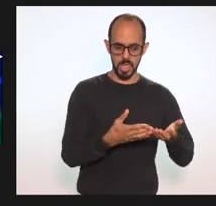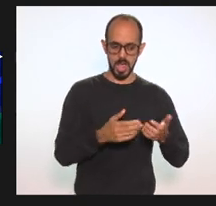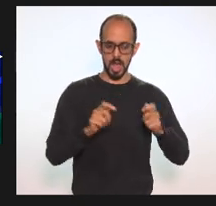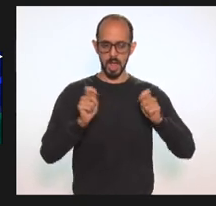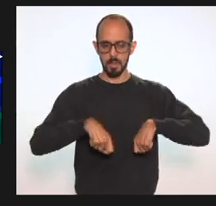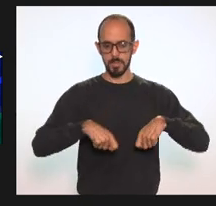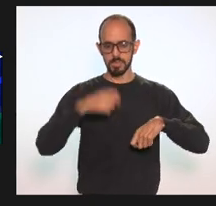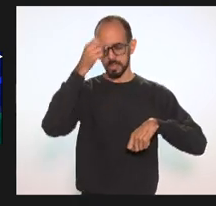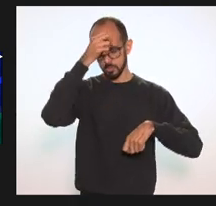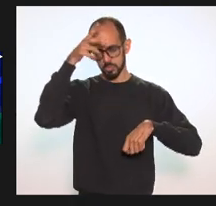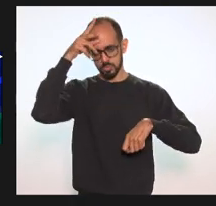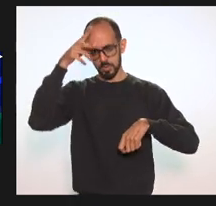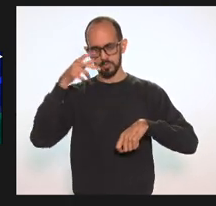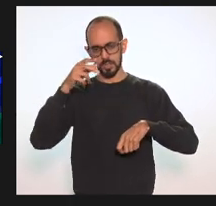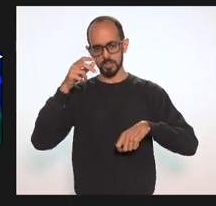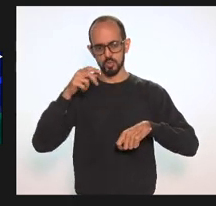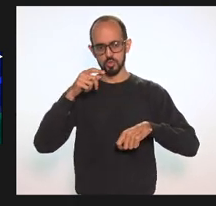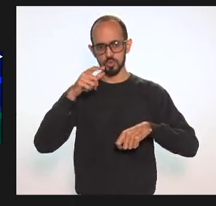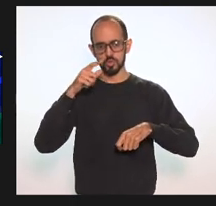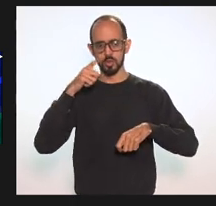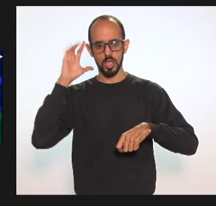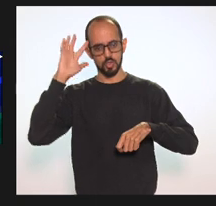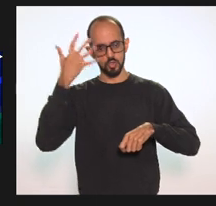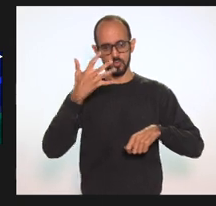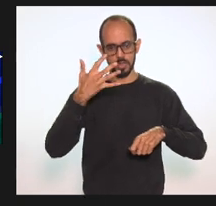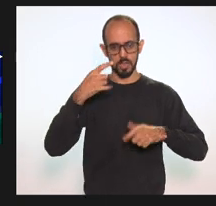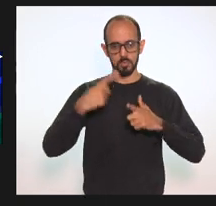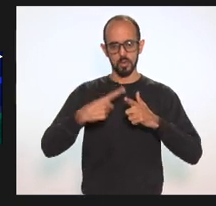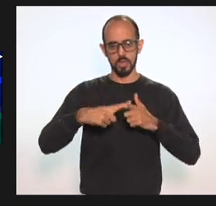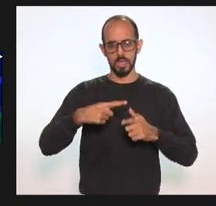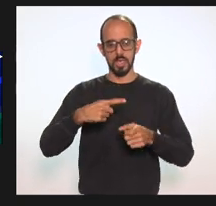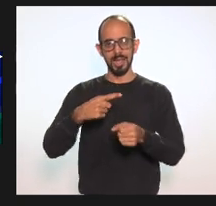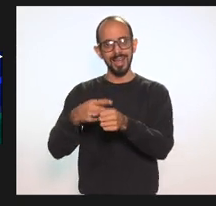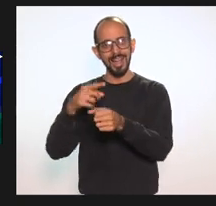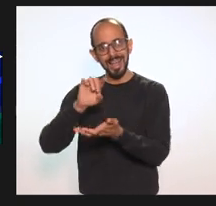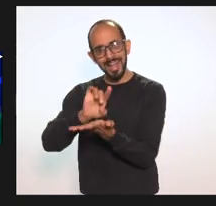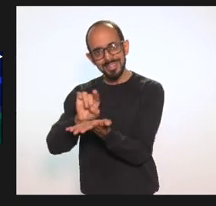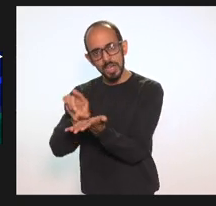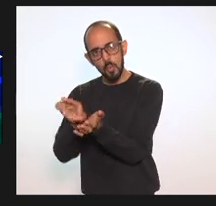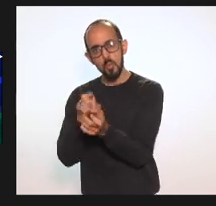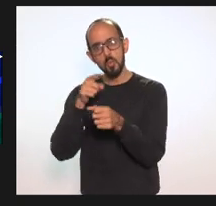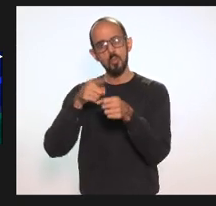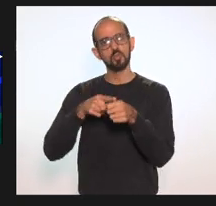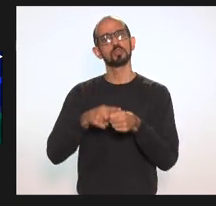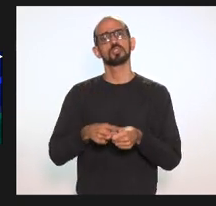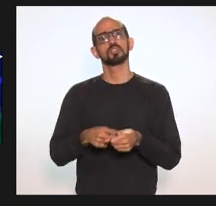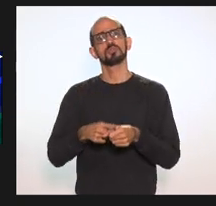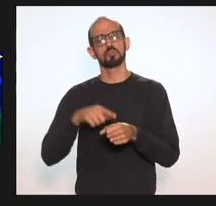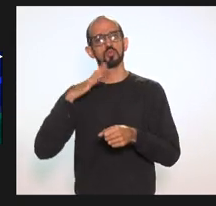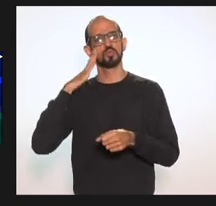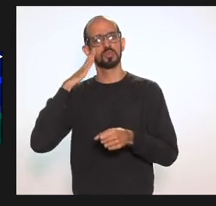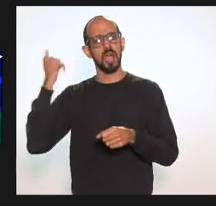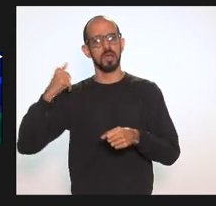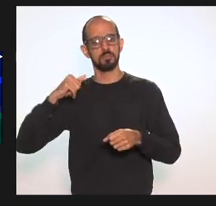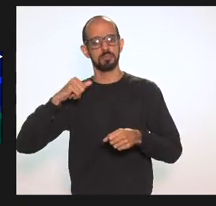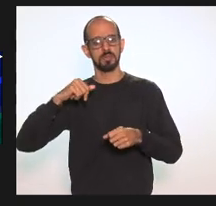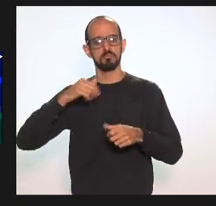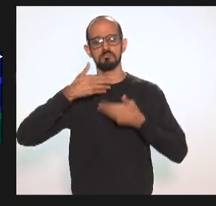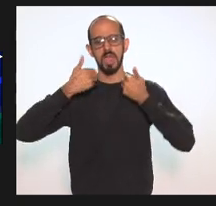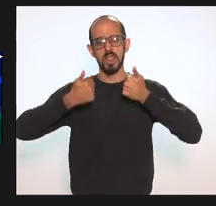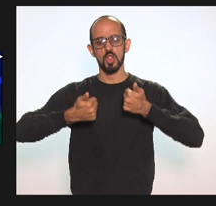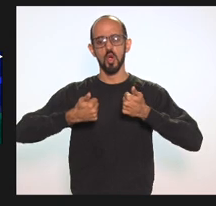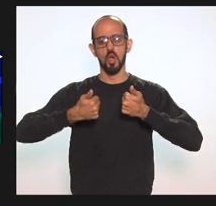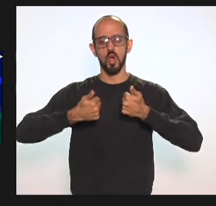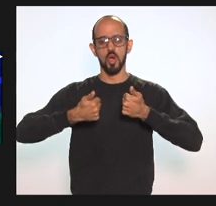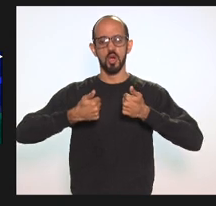tomar e as suas melhores decisões que cada município sabe sua particularidade a sua necessidade melhor o